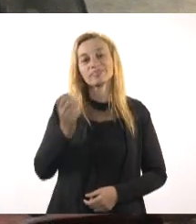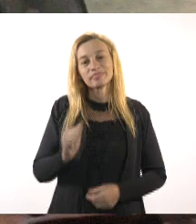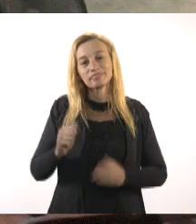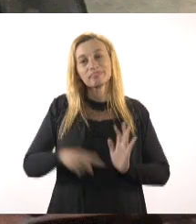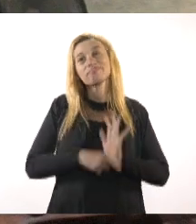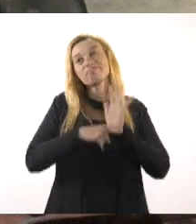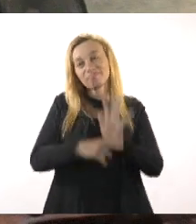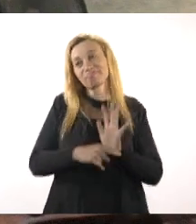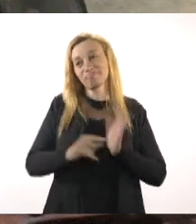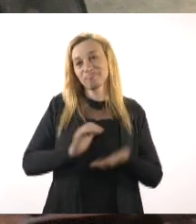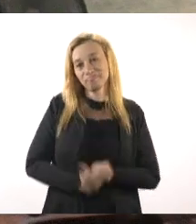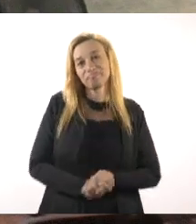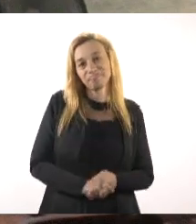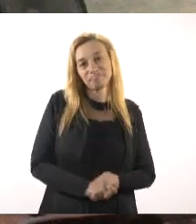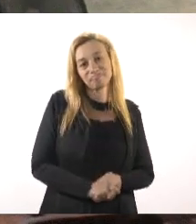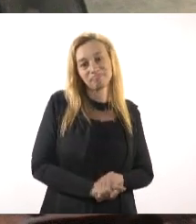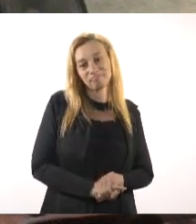fraternidade.